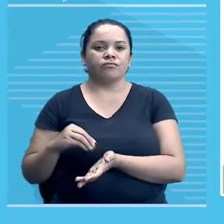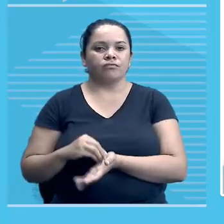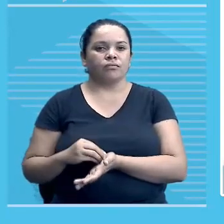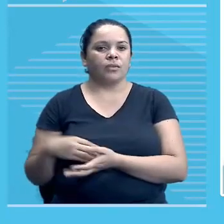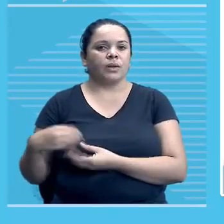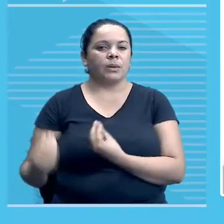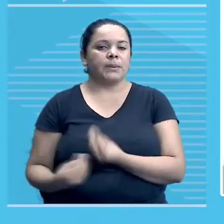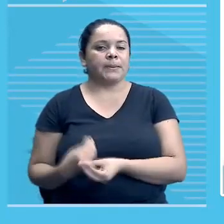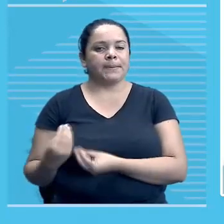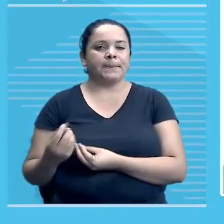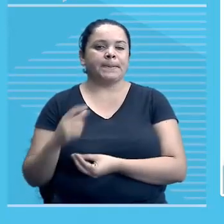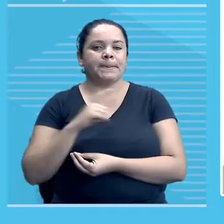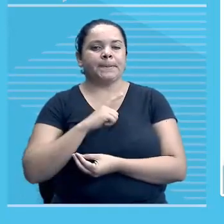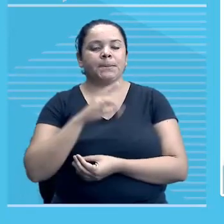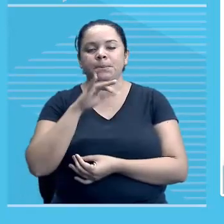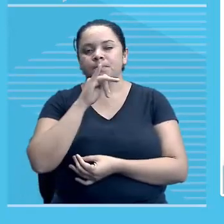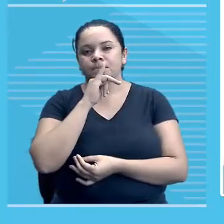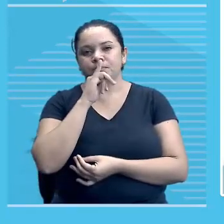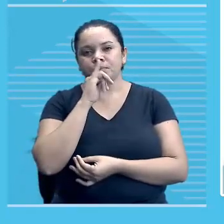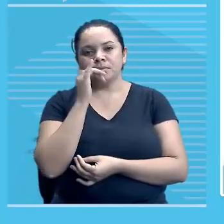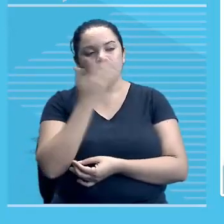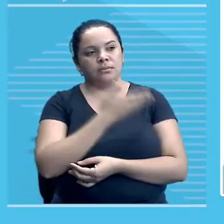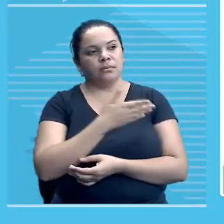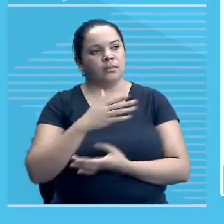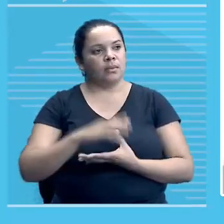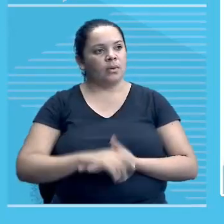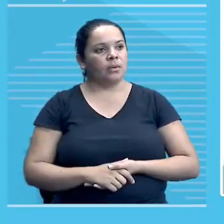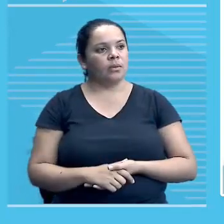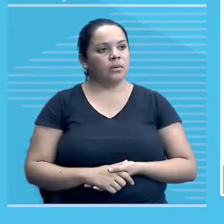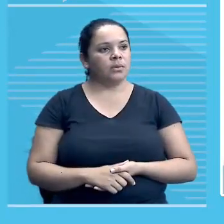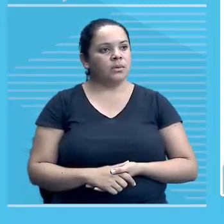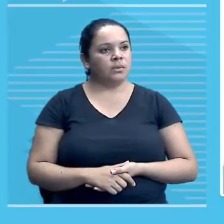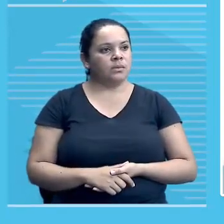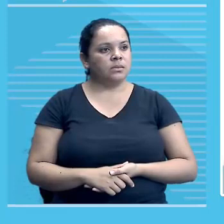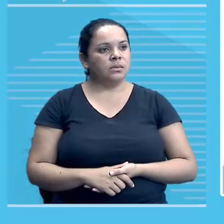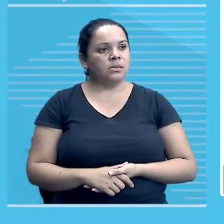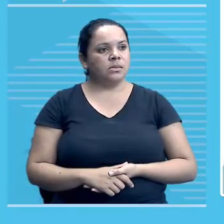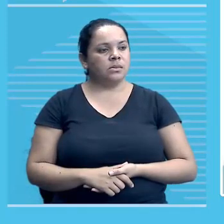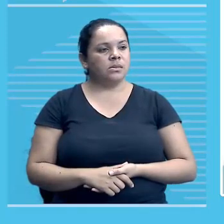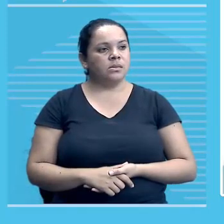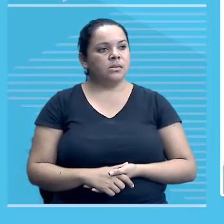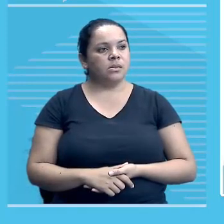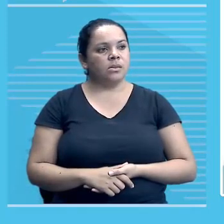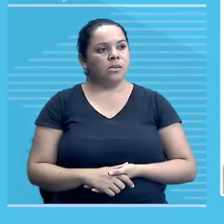Temos aqui um exemplo, 2x ao quadrado menos 5x igual a zero.